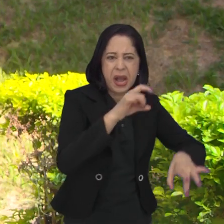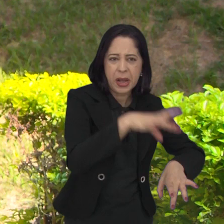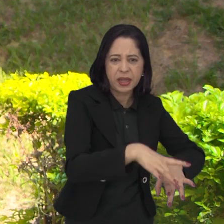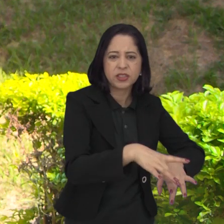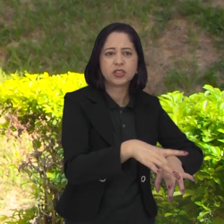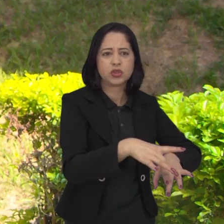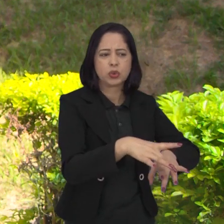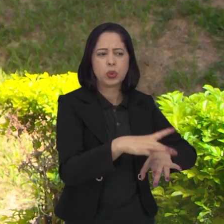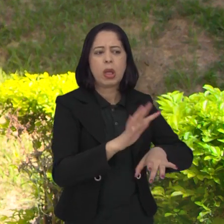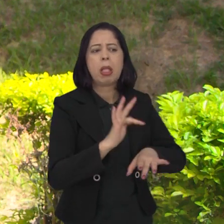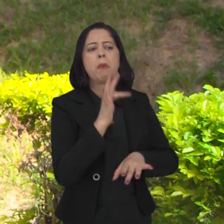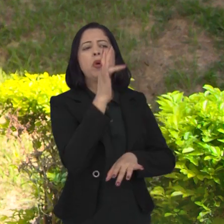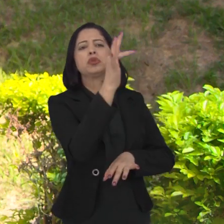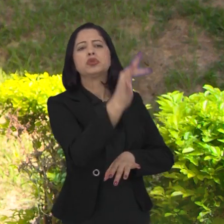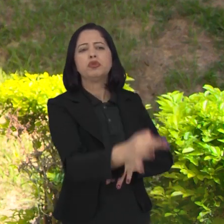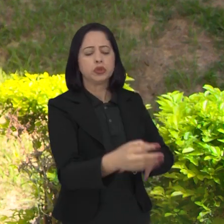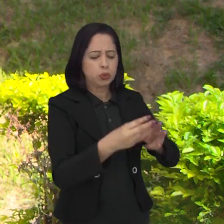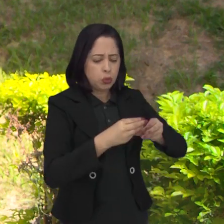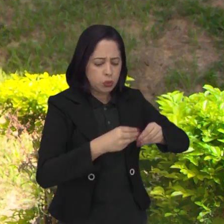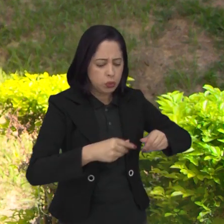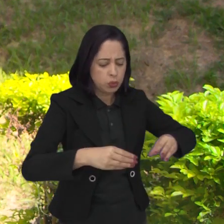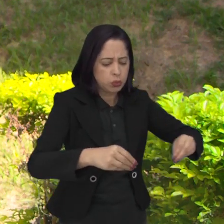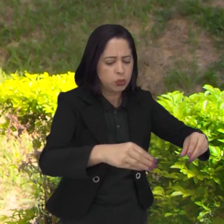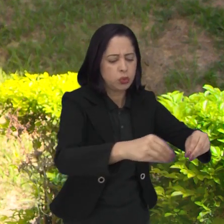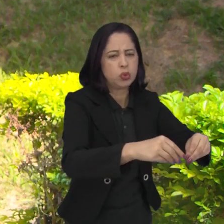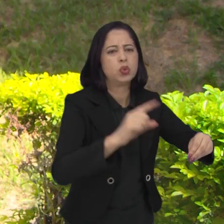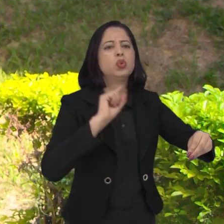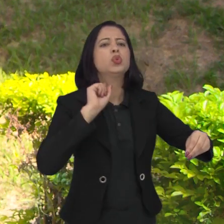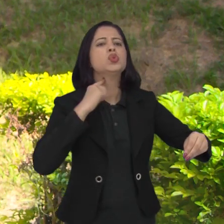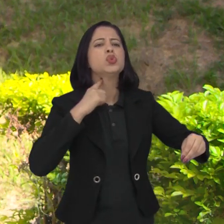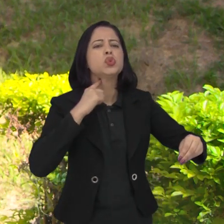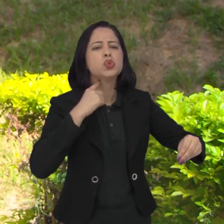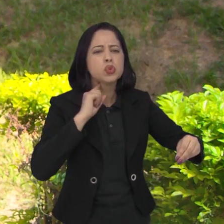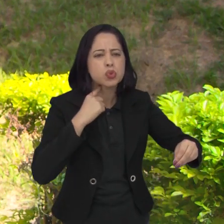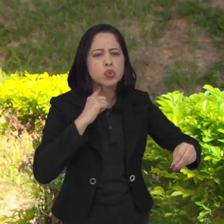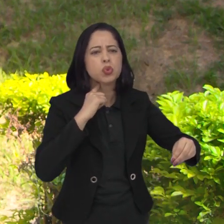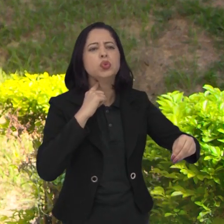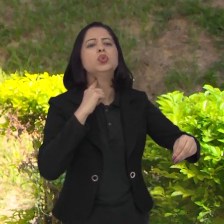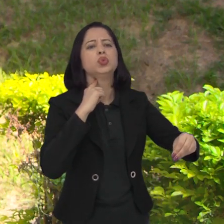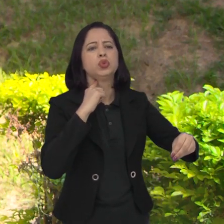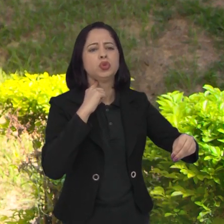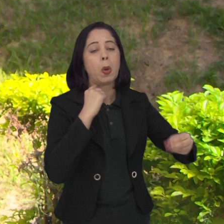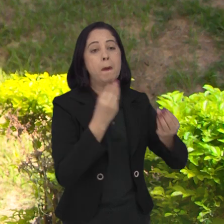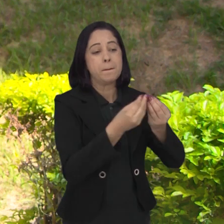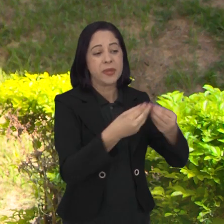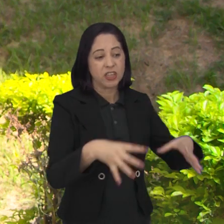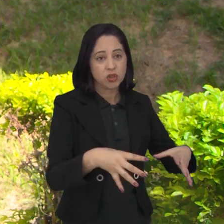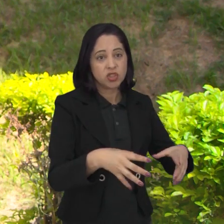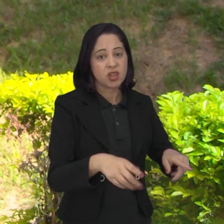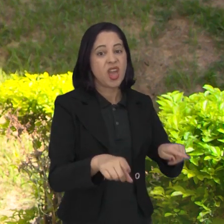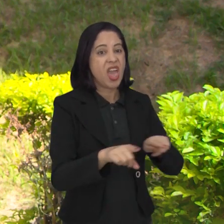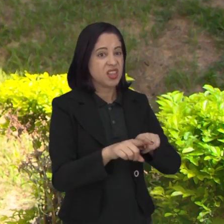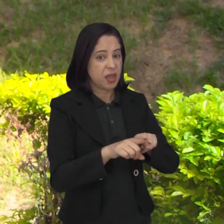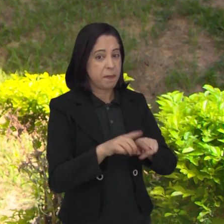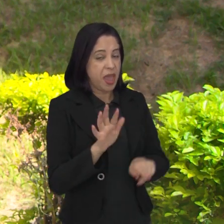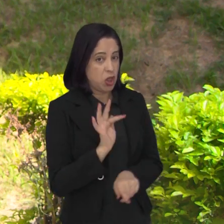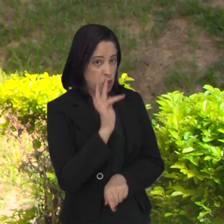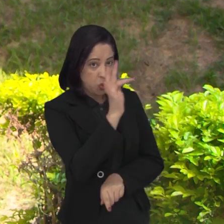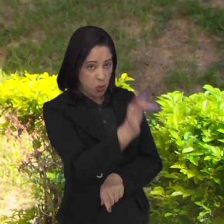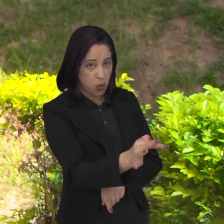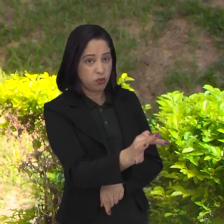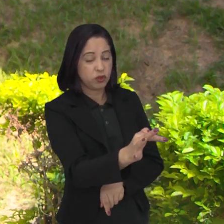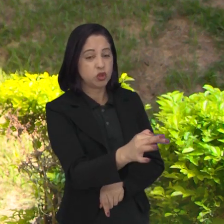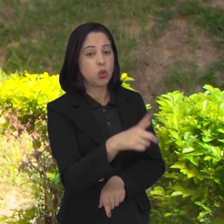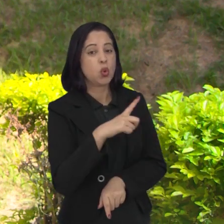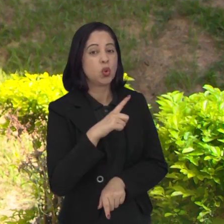longo prazo a contaminação do solo, a questão da atração de vetores, né? Então a gente vai ter mais, eu digo vetores de doenças,